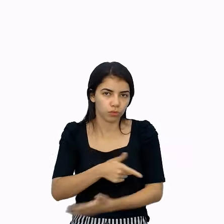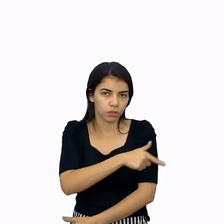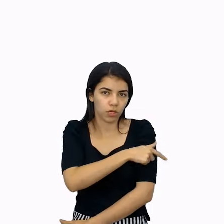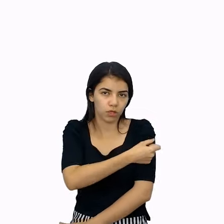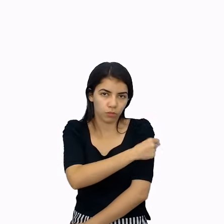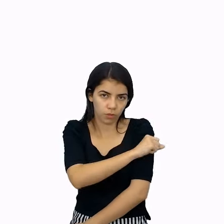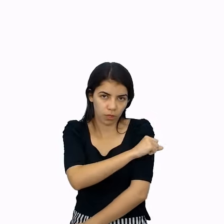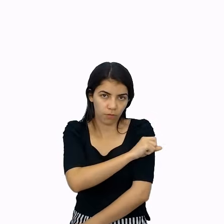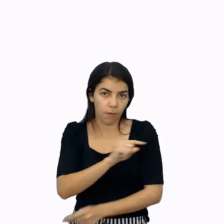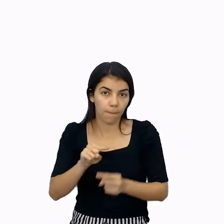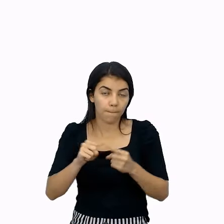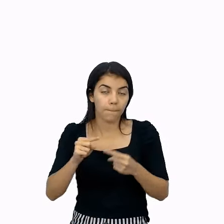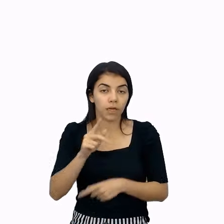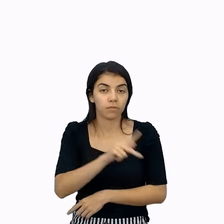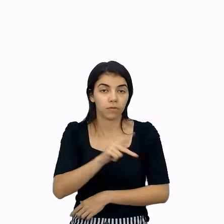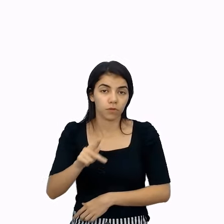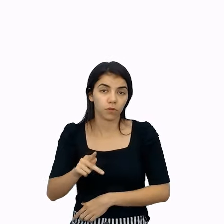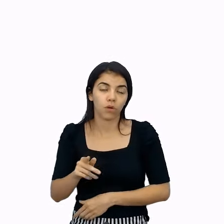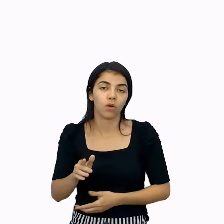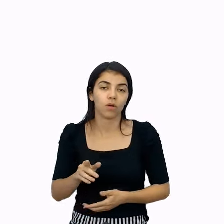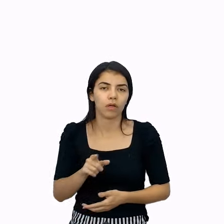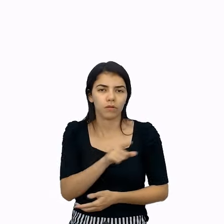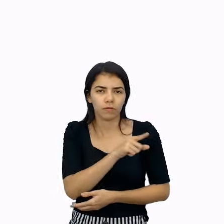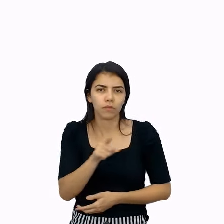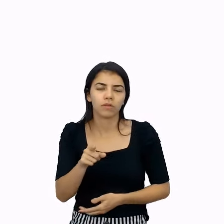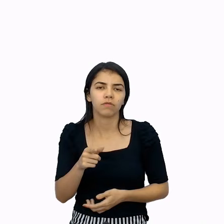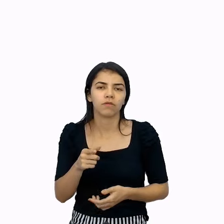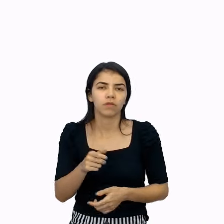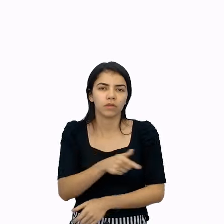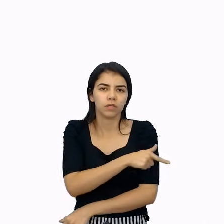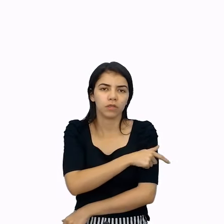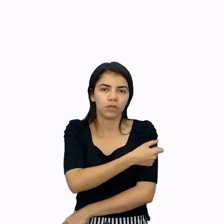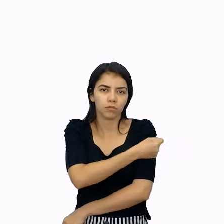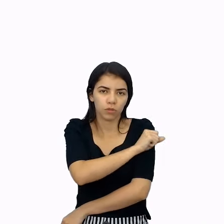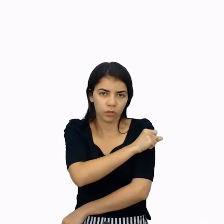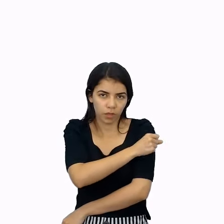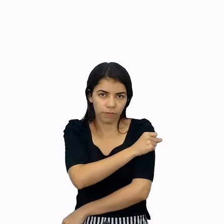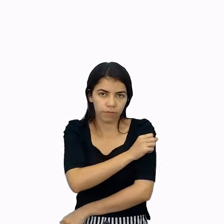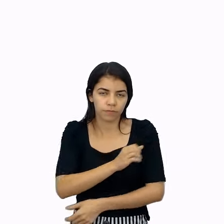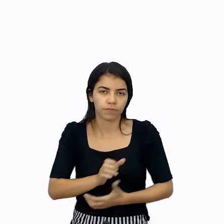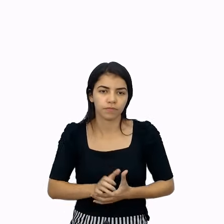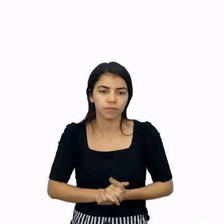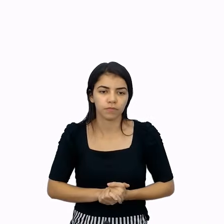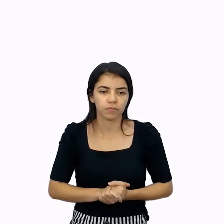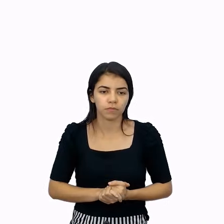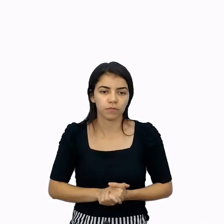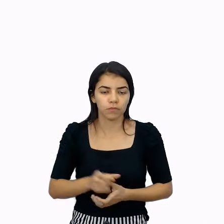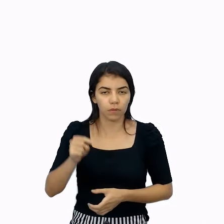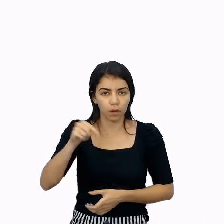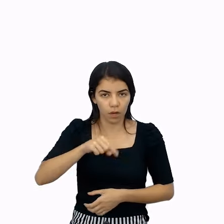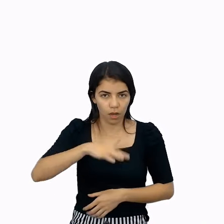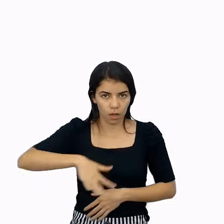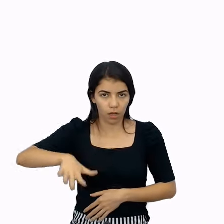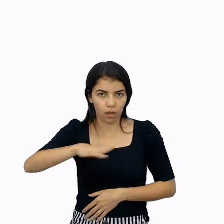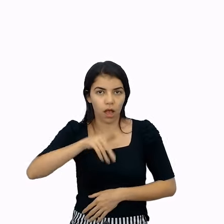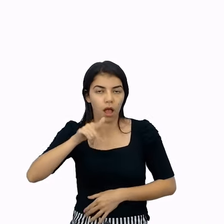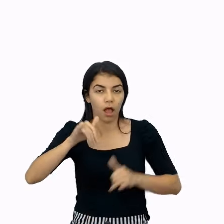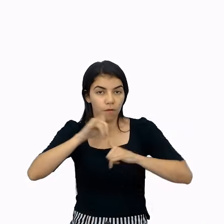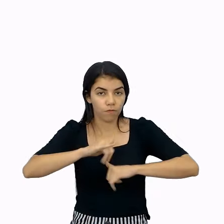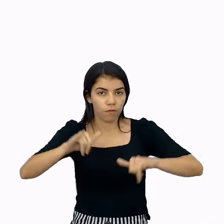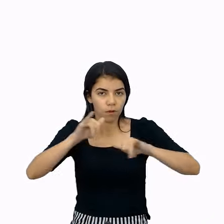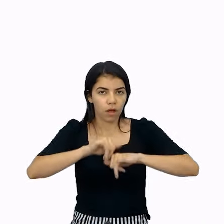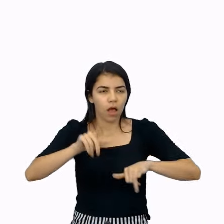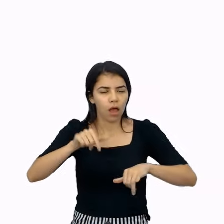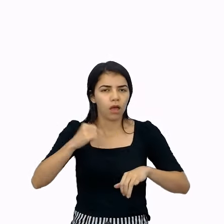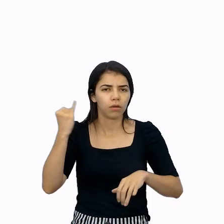oitavo anos. Então, professores, mesmo que vocês sejam do sétimo e do oitavo ano, Aqui, as informações elas são